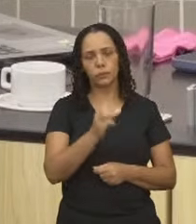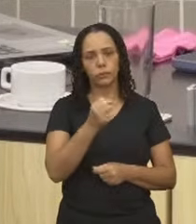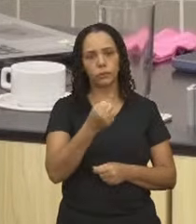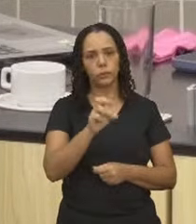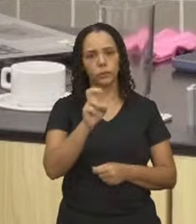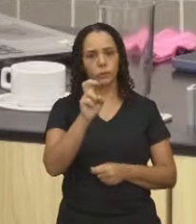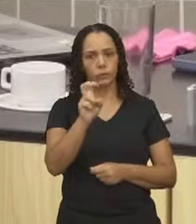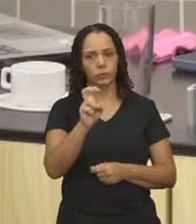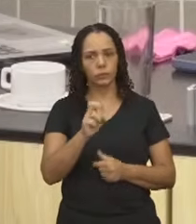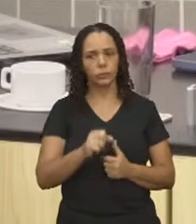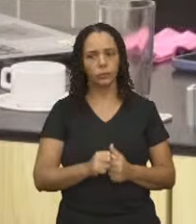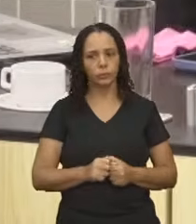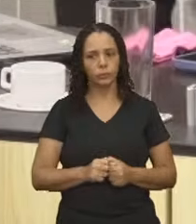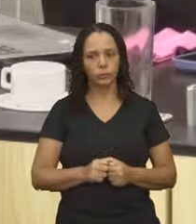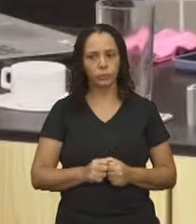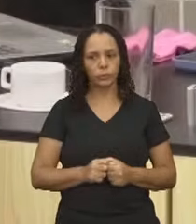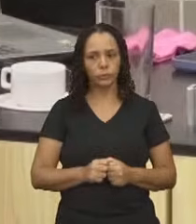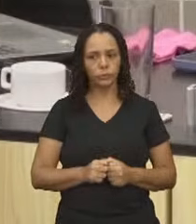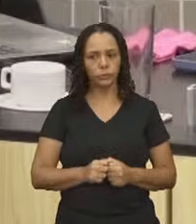685.